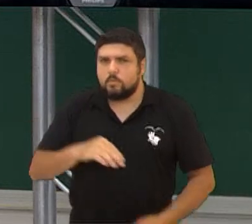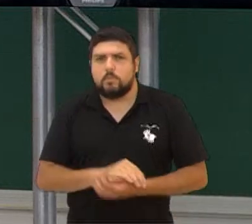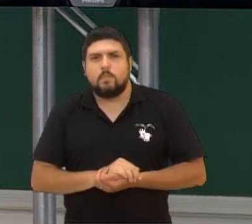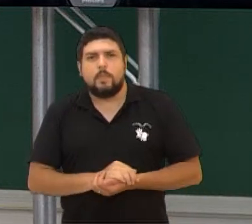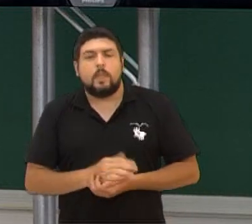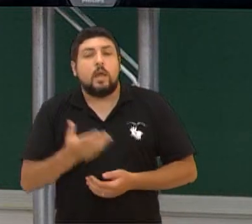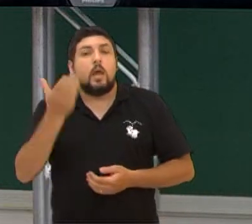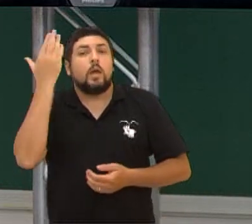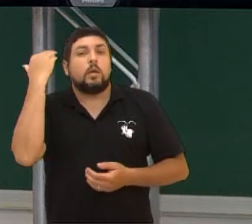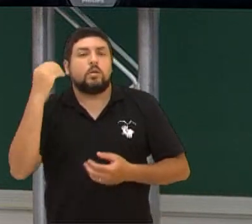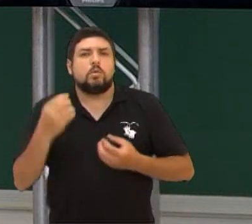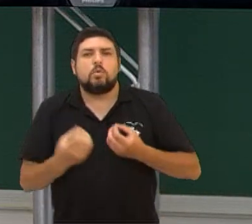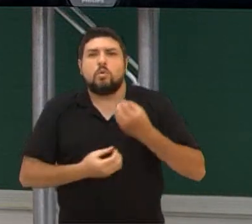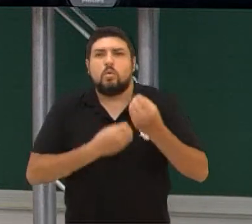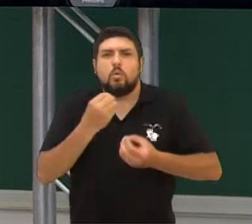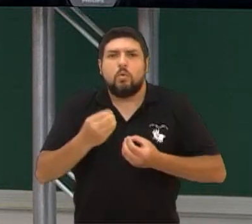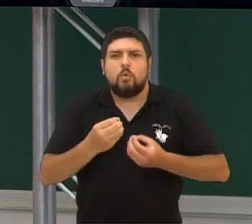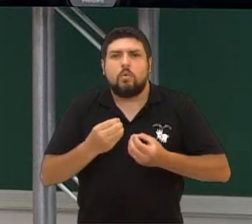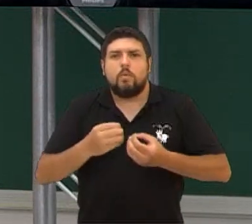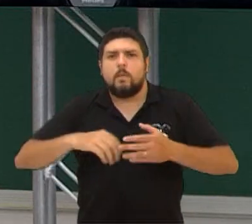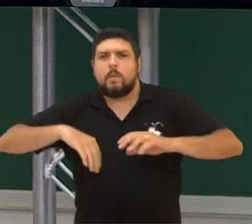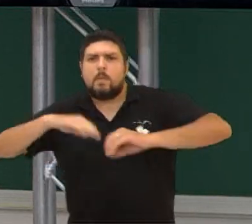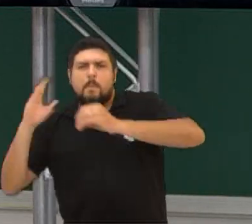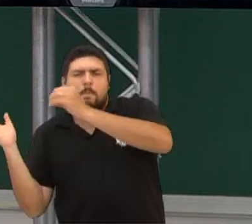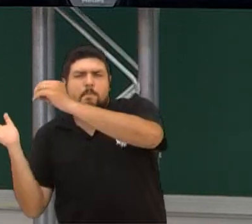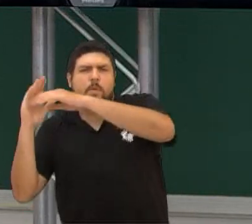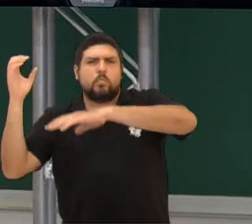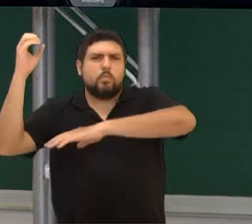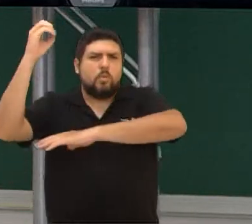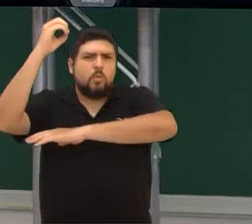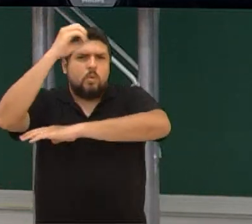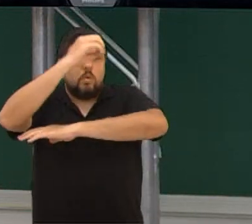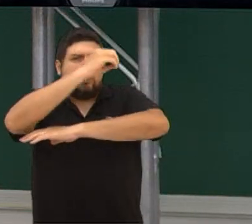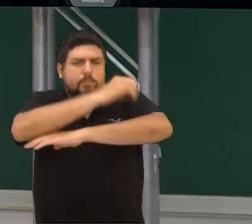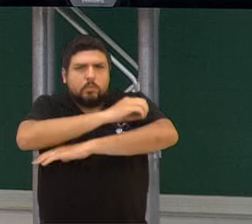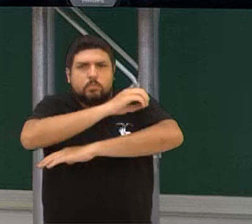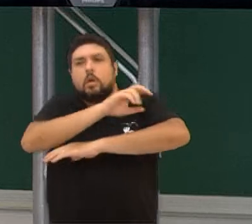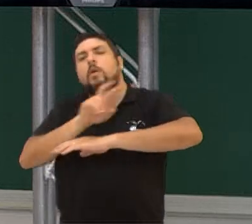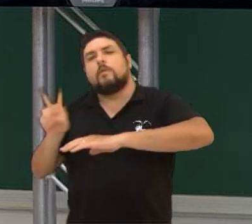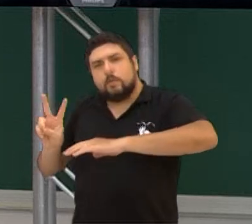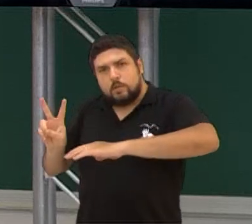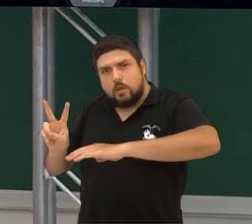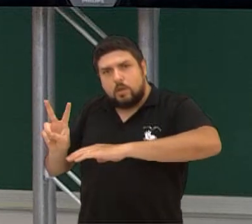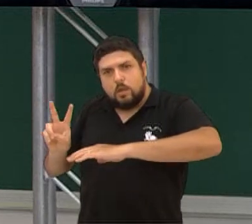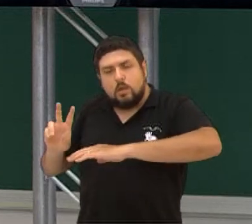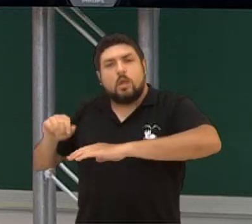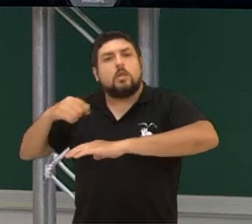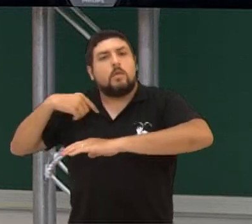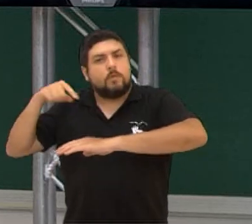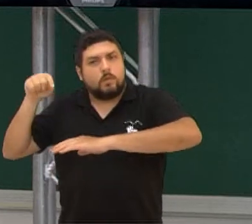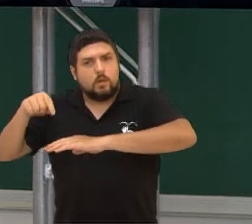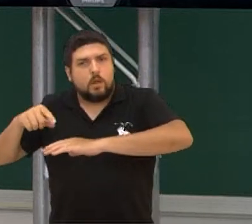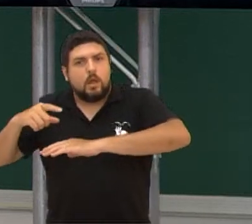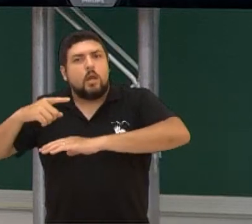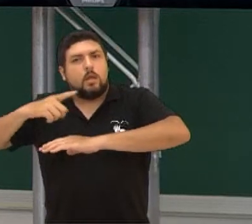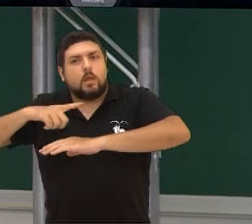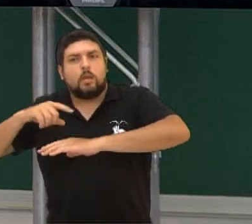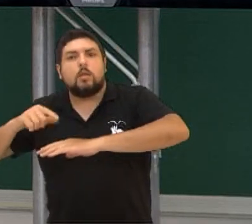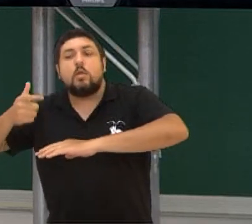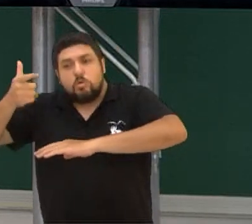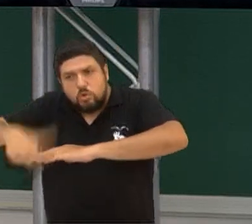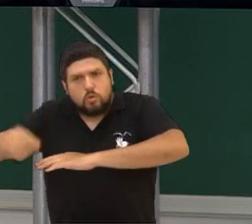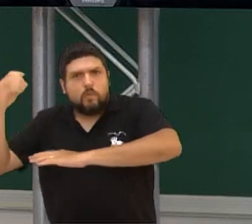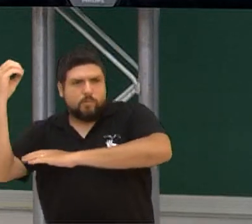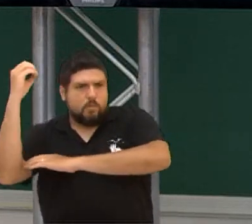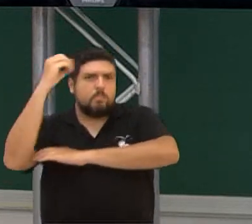os sets tinham 15 pontos, a equipe tinha que vencer 3 sets e ainda tinha um esquema de vantagem. Você